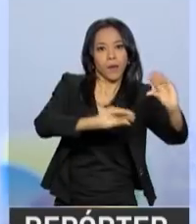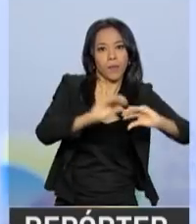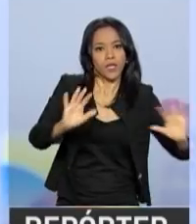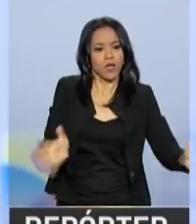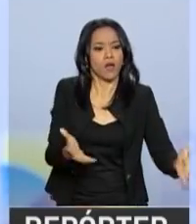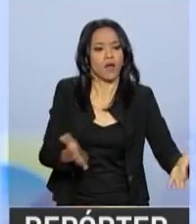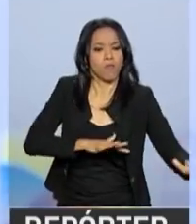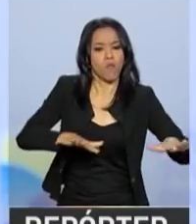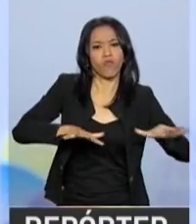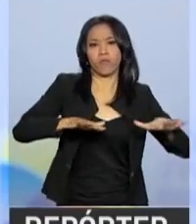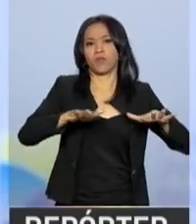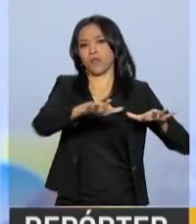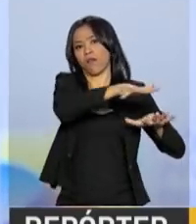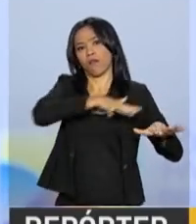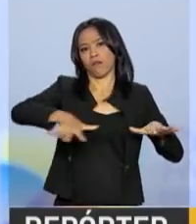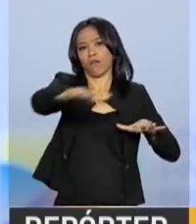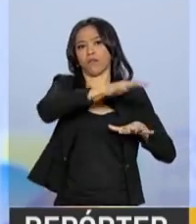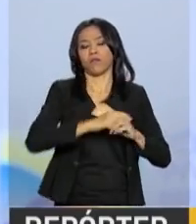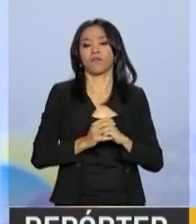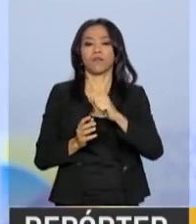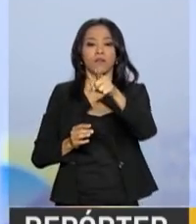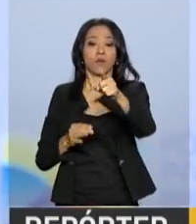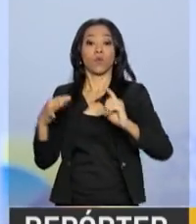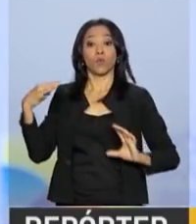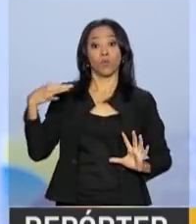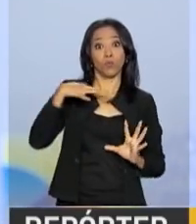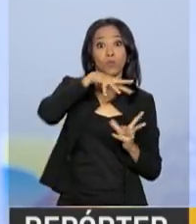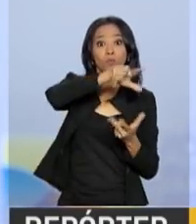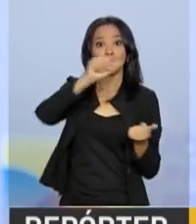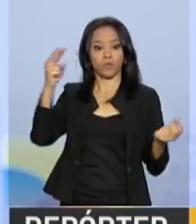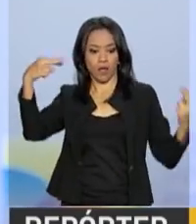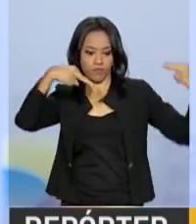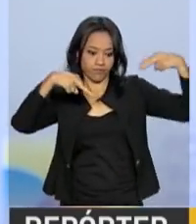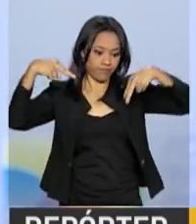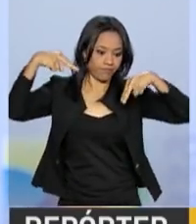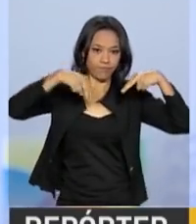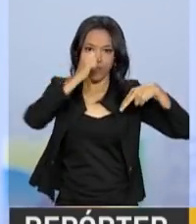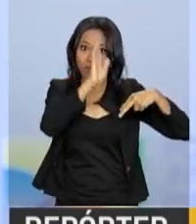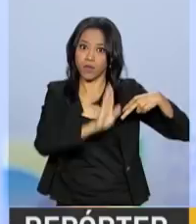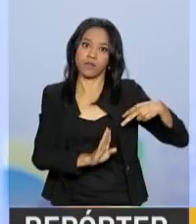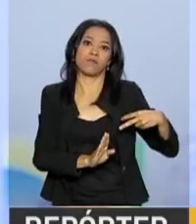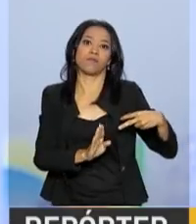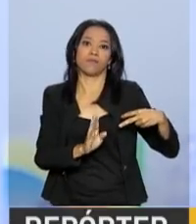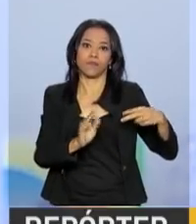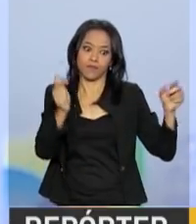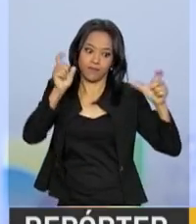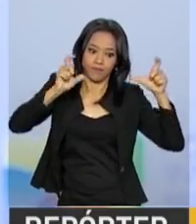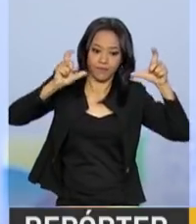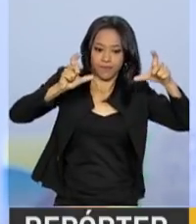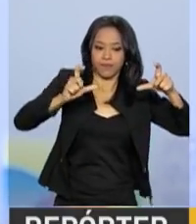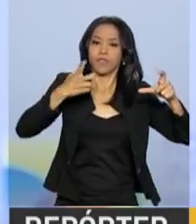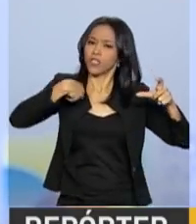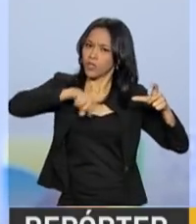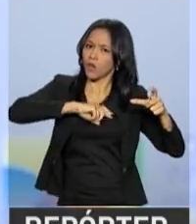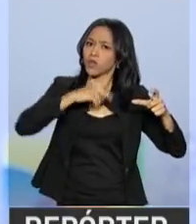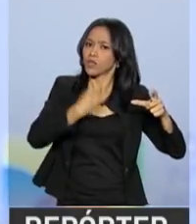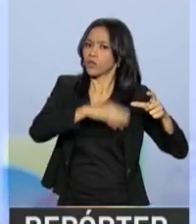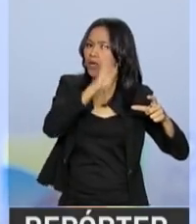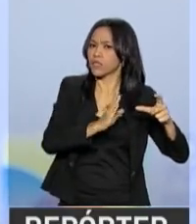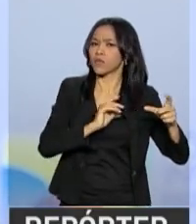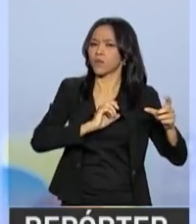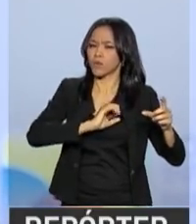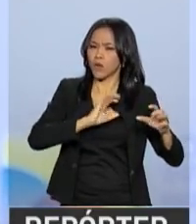mundo está ávido por investir no brasil acho que a gente precisa fazer um pouco da nossa lição de casa veio uma a